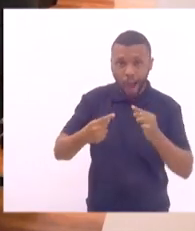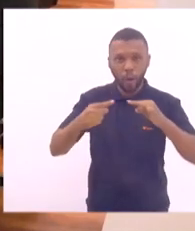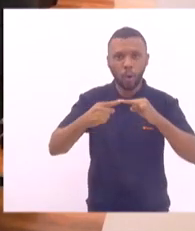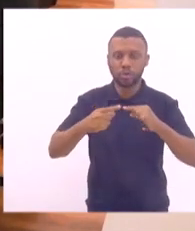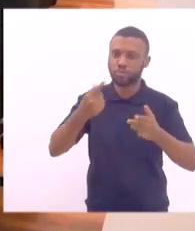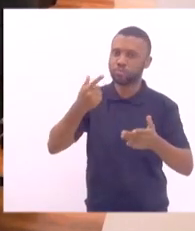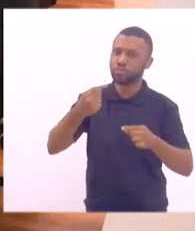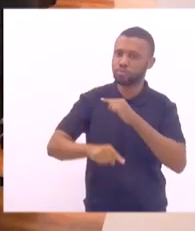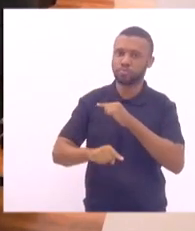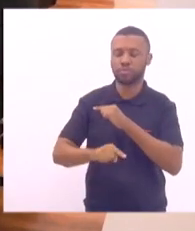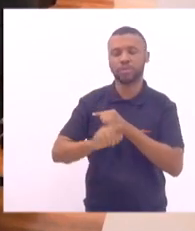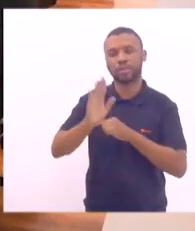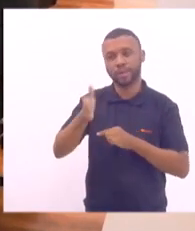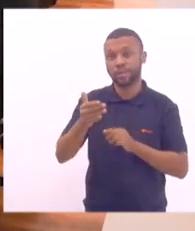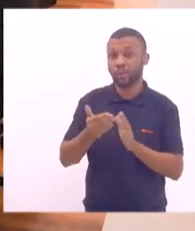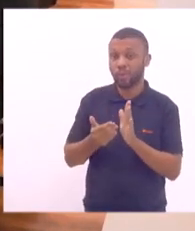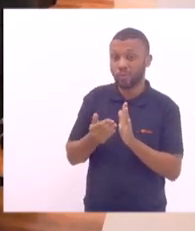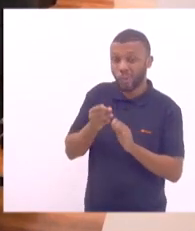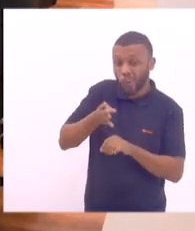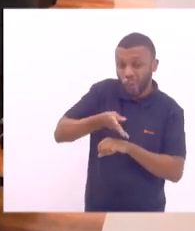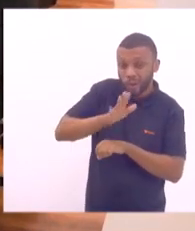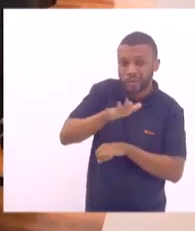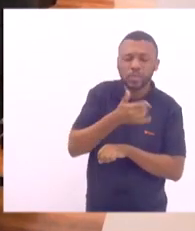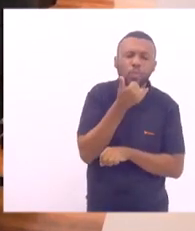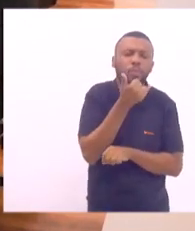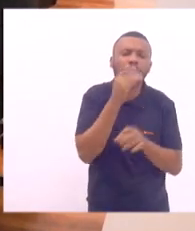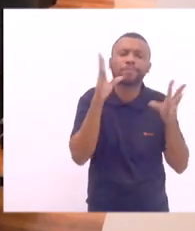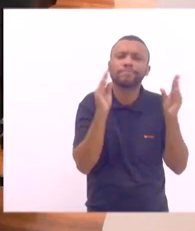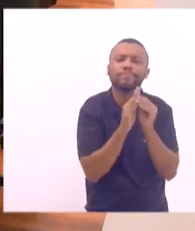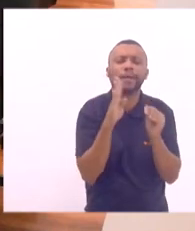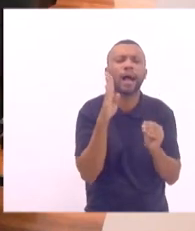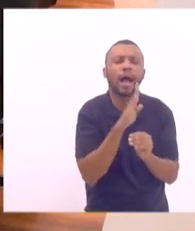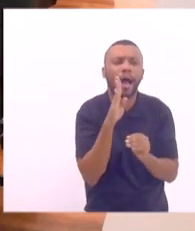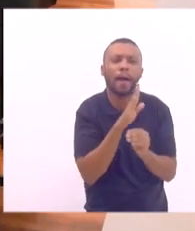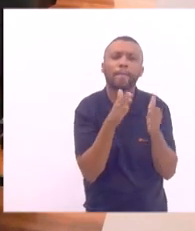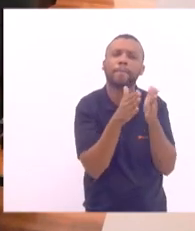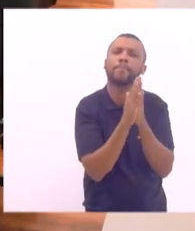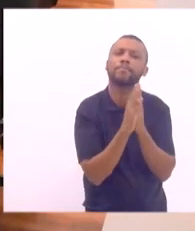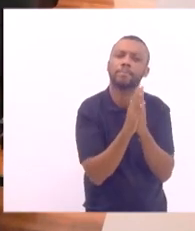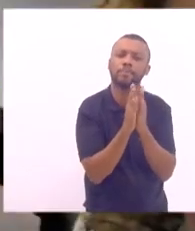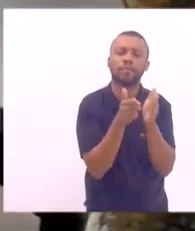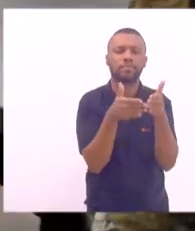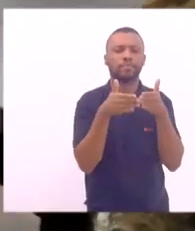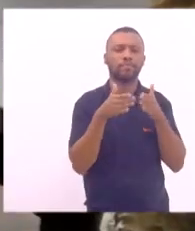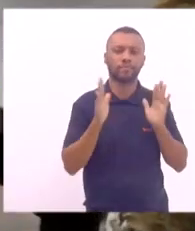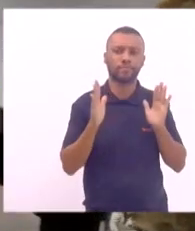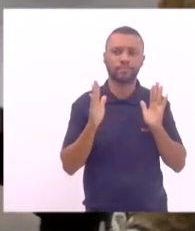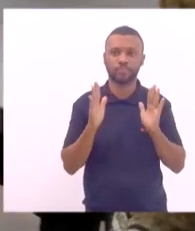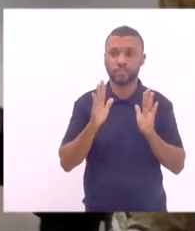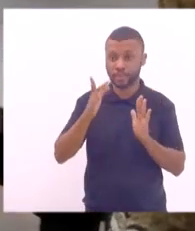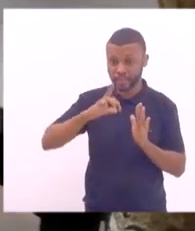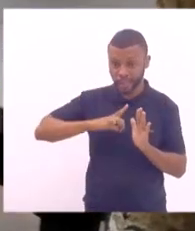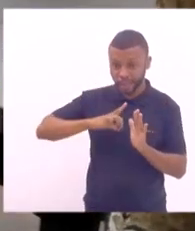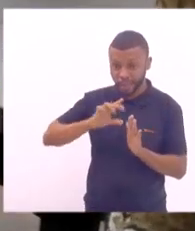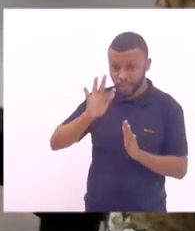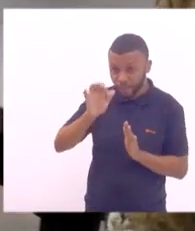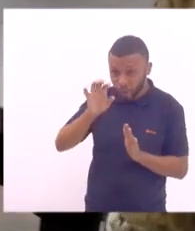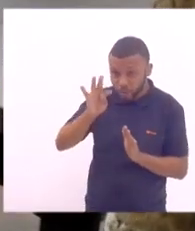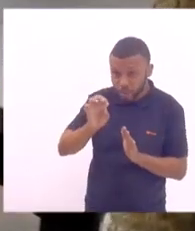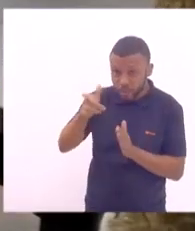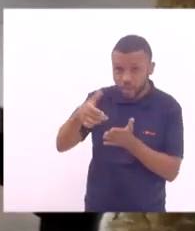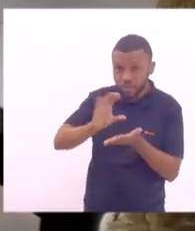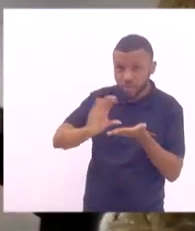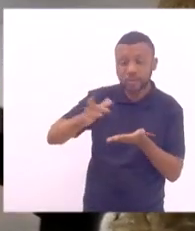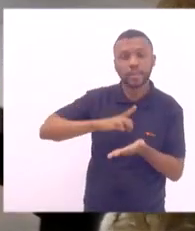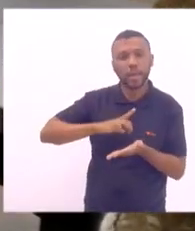são 15h47. Presidente, 42. muito brevemente aqui. Tem fonte de custeio aqui? Tem, o